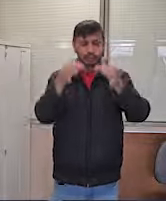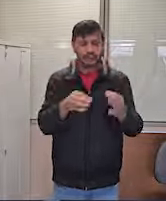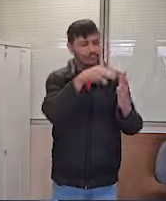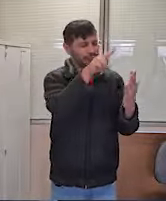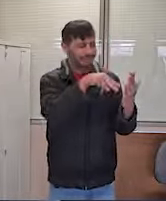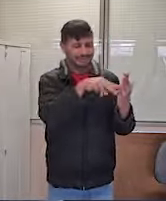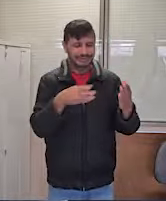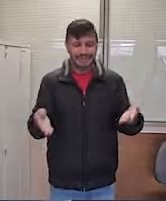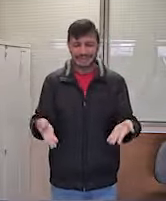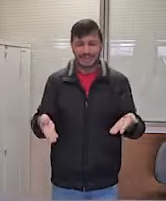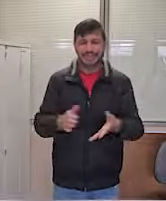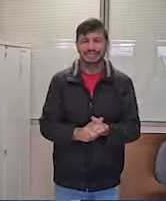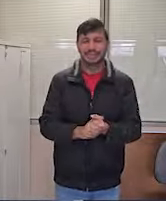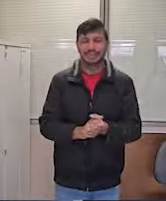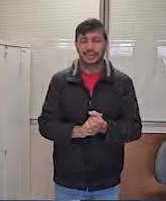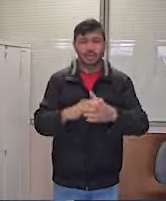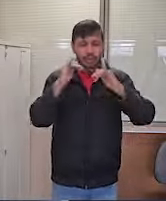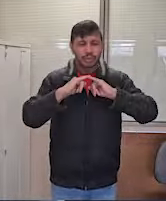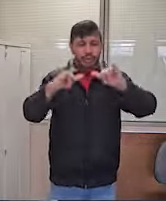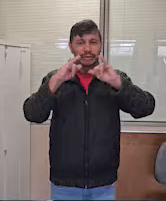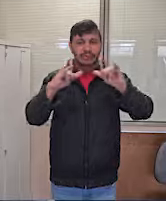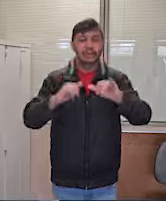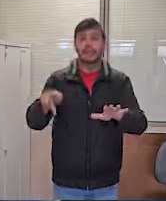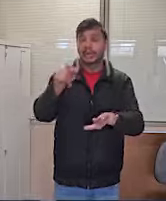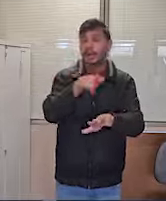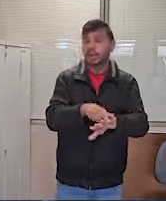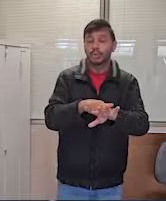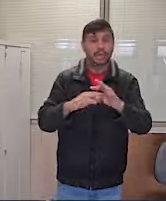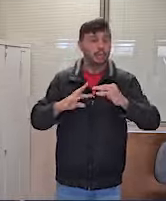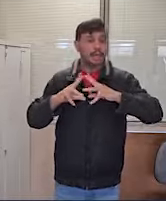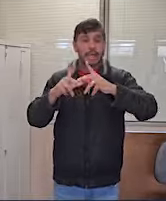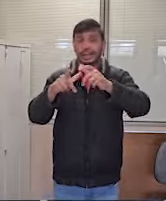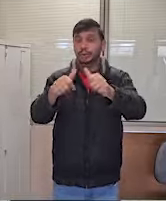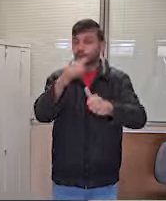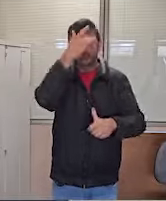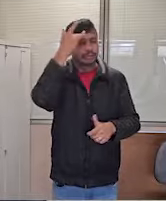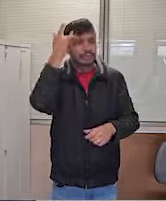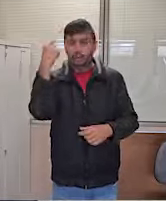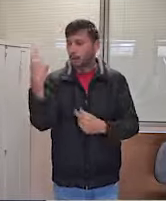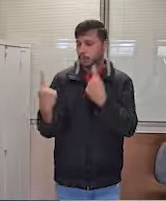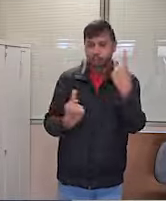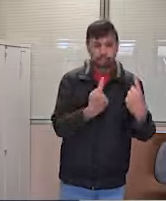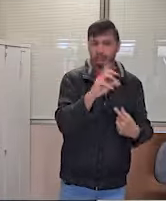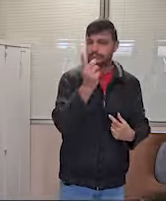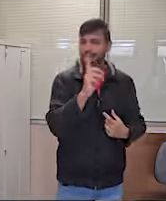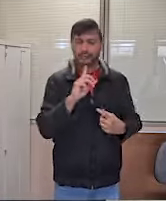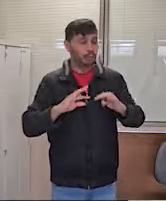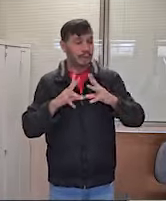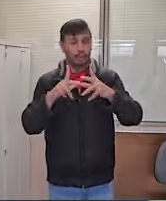para não atrapalhar mais o seminário, com a firme convicção de que a inclusão interessa a todos e não tem um lado